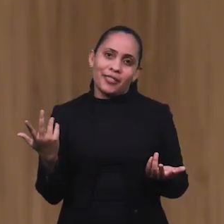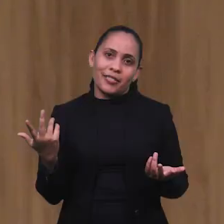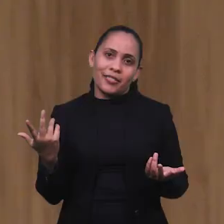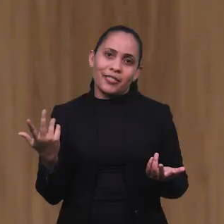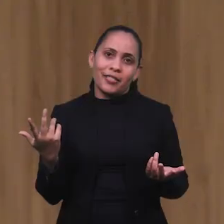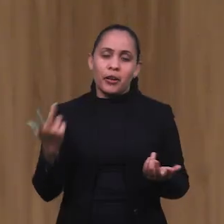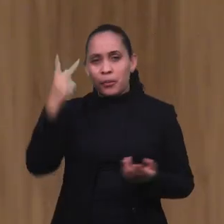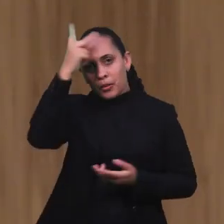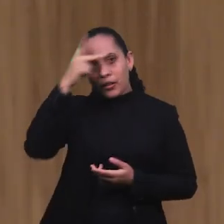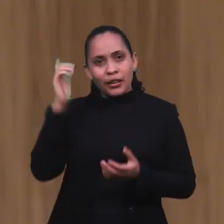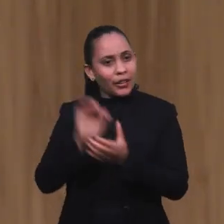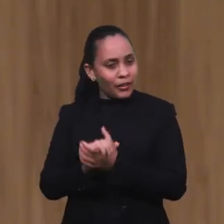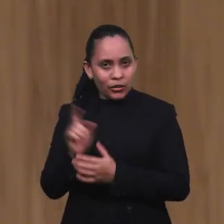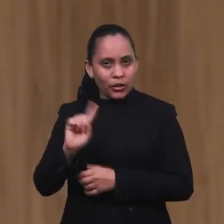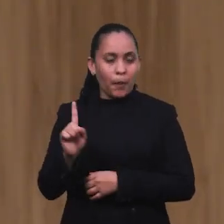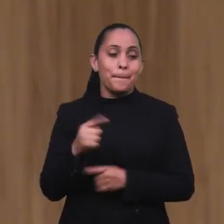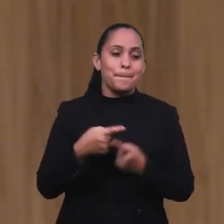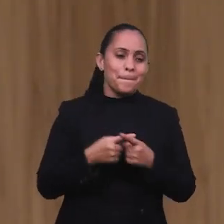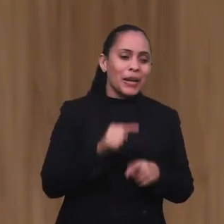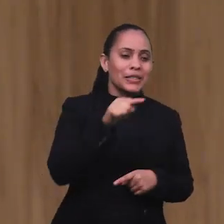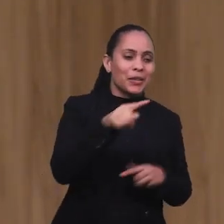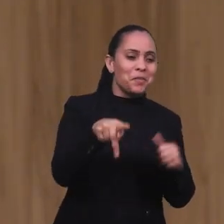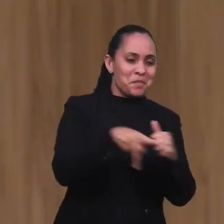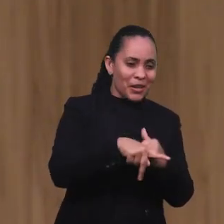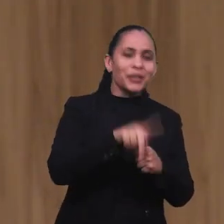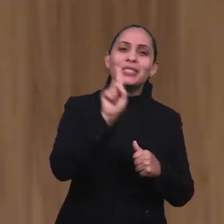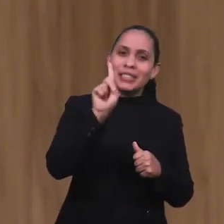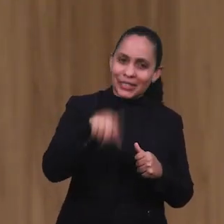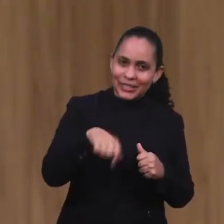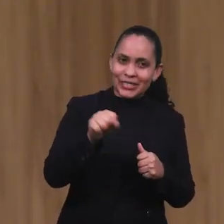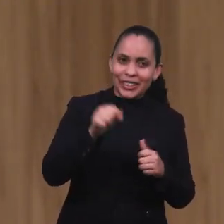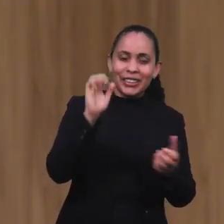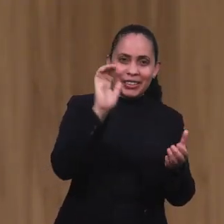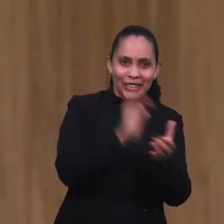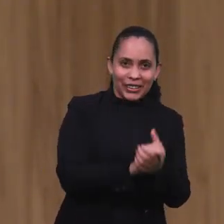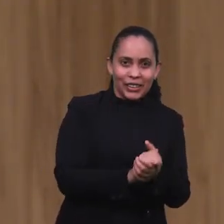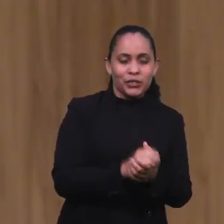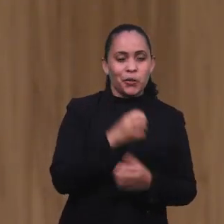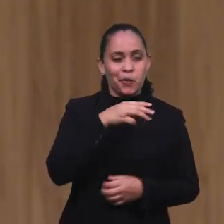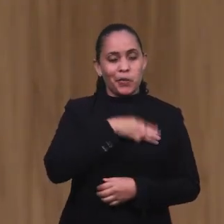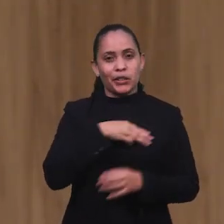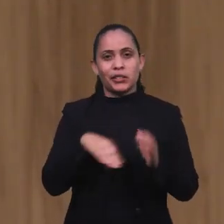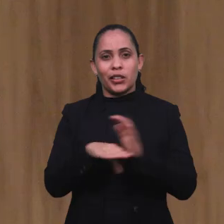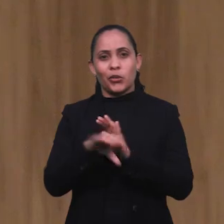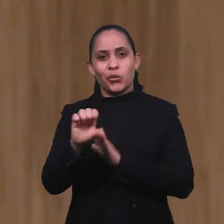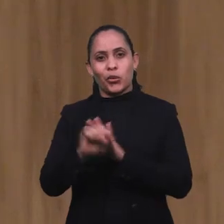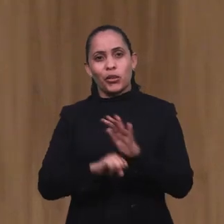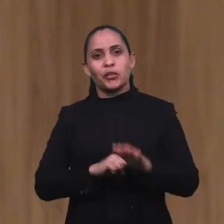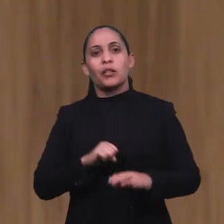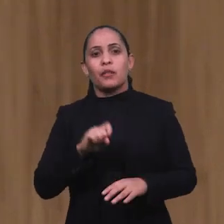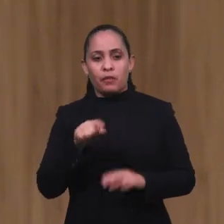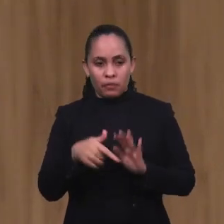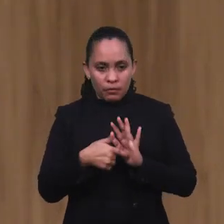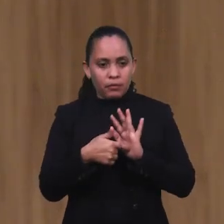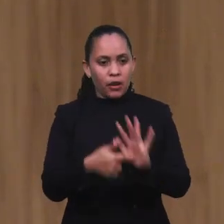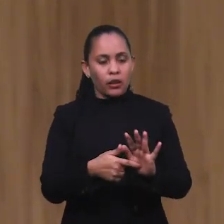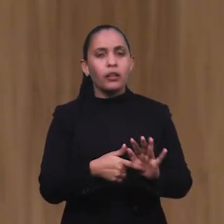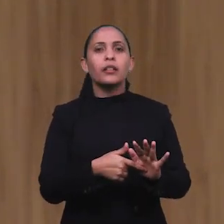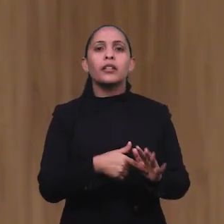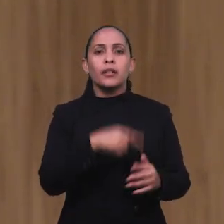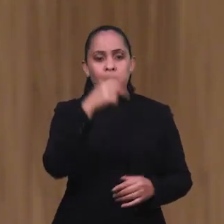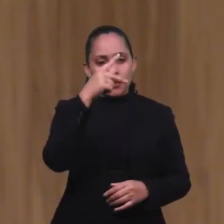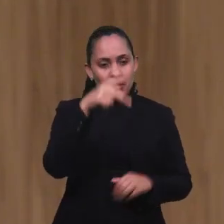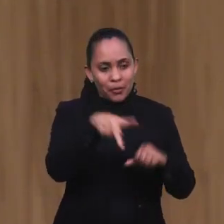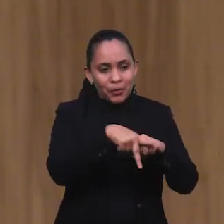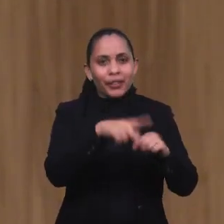Jesus curou a sogra de Pedro, né? Então aqui, se tem sogra, ele é casado. Aqui em Mateus 8, 14, 15, fala que Pedro era casado, que a